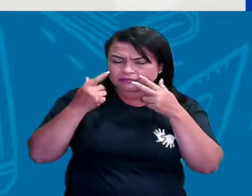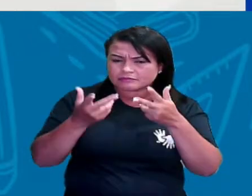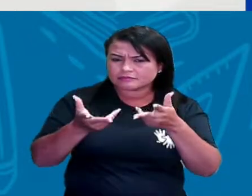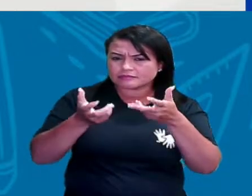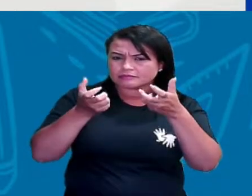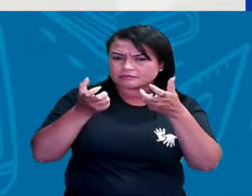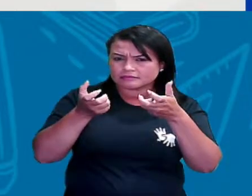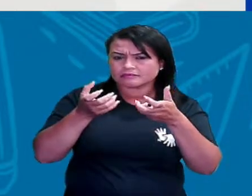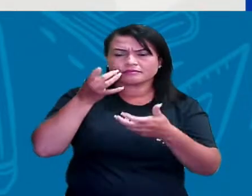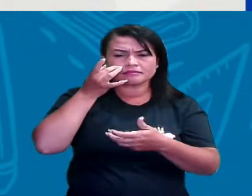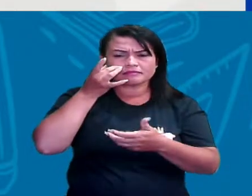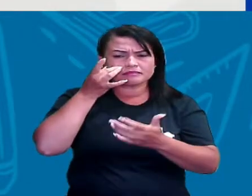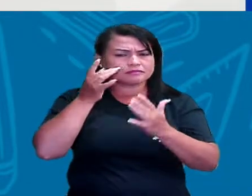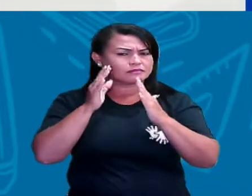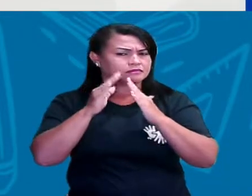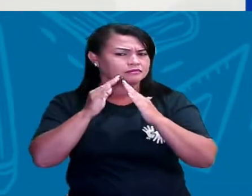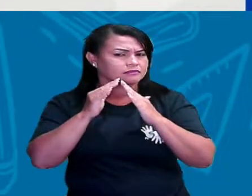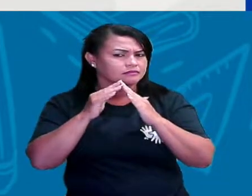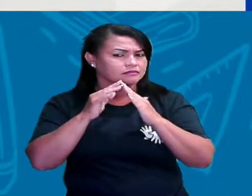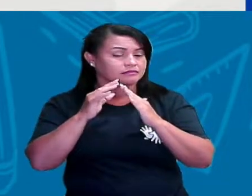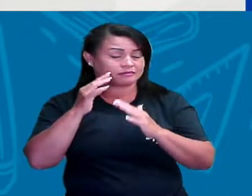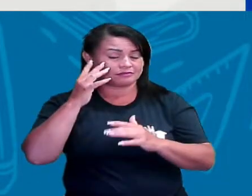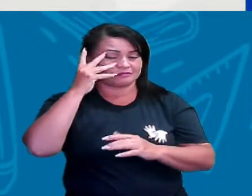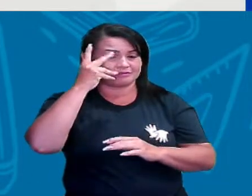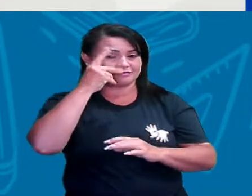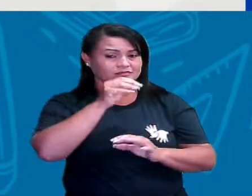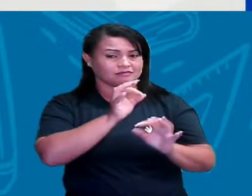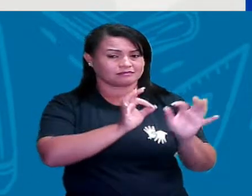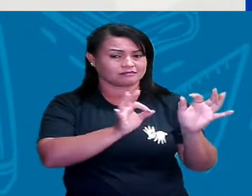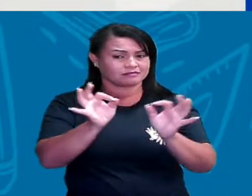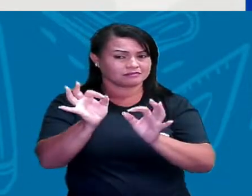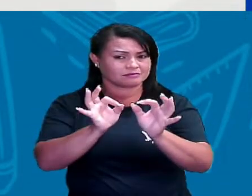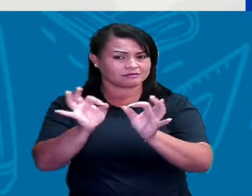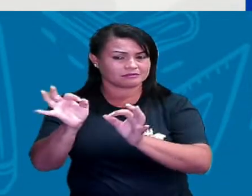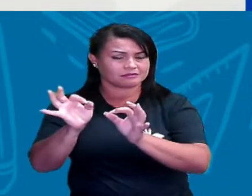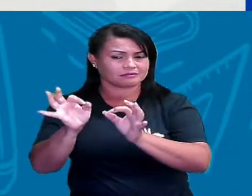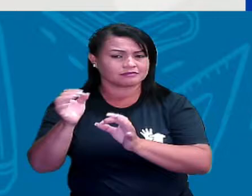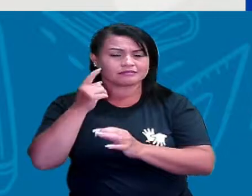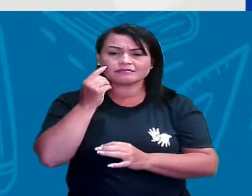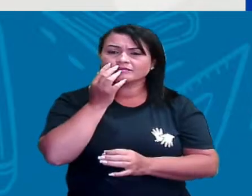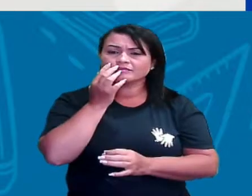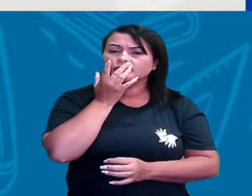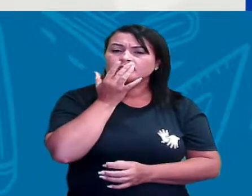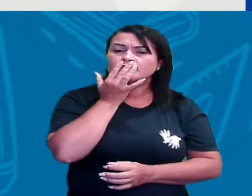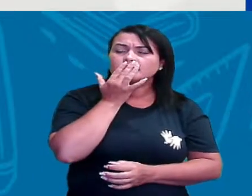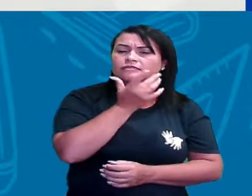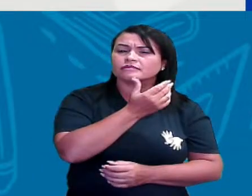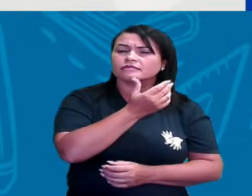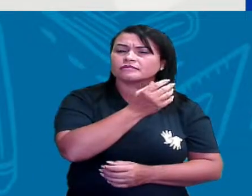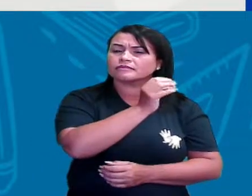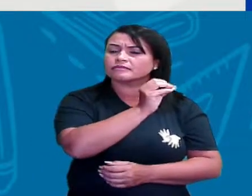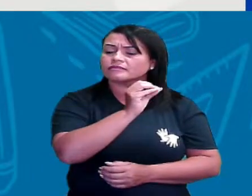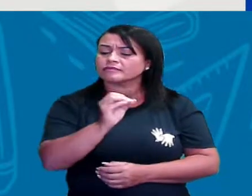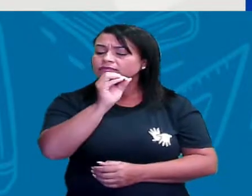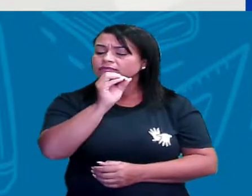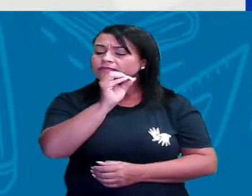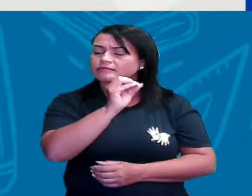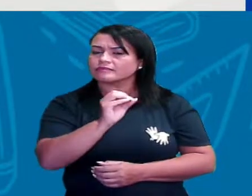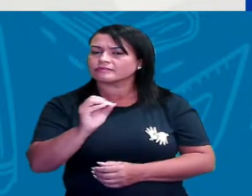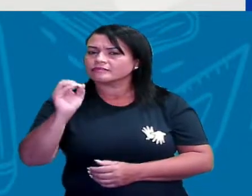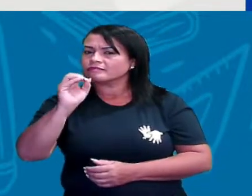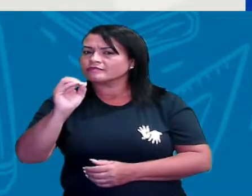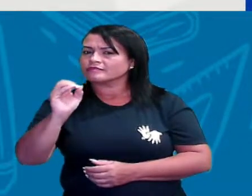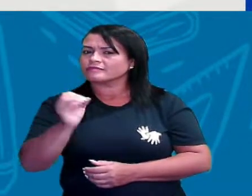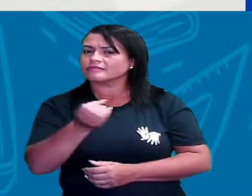aí de casa, bem bonitinho. Tá vendo, ó? Mostrando com as bolinhas coloridas, mostrando as quantidades, não é